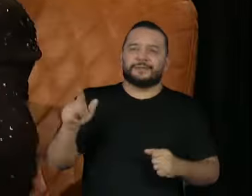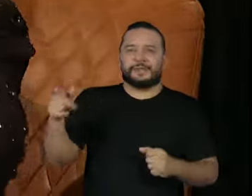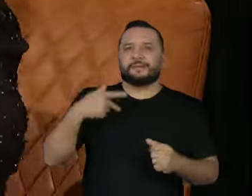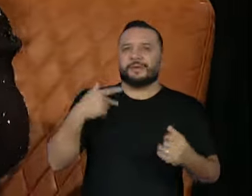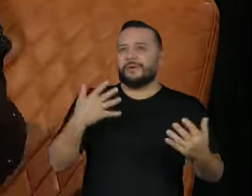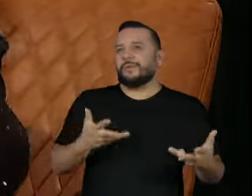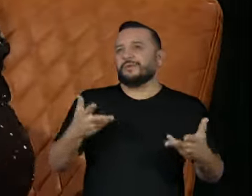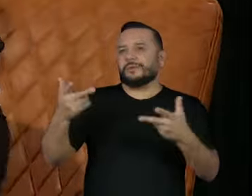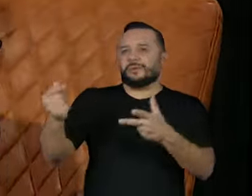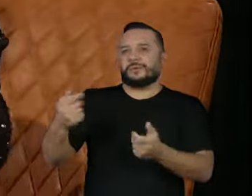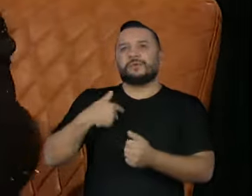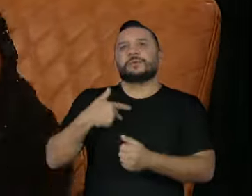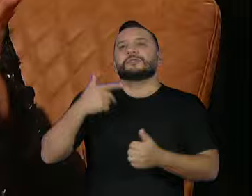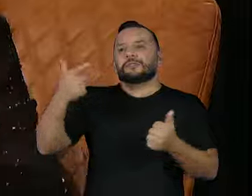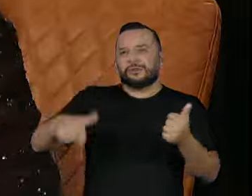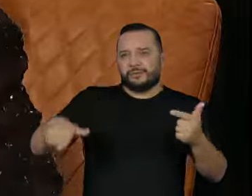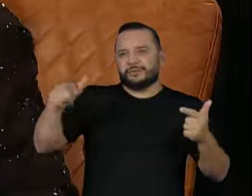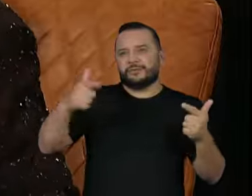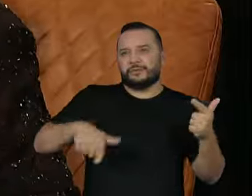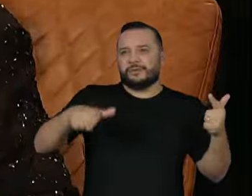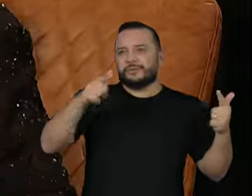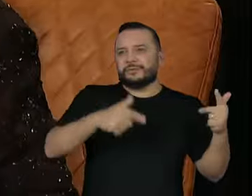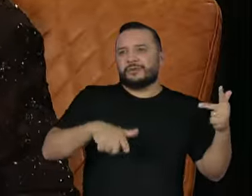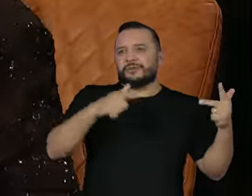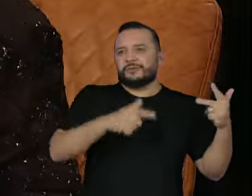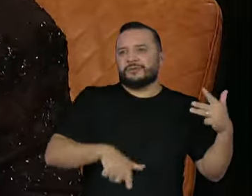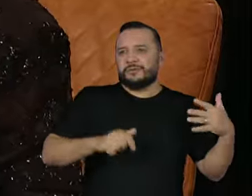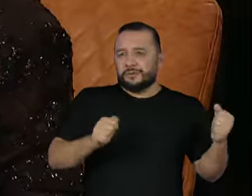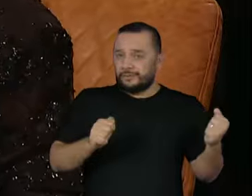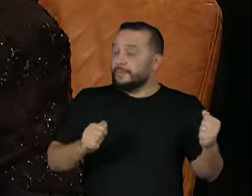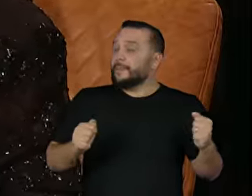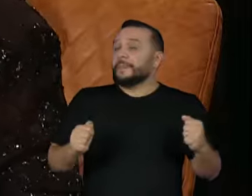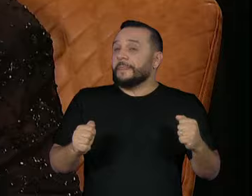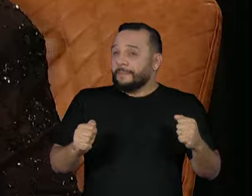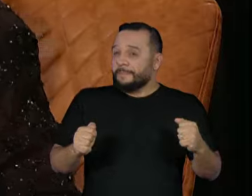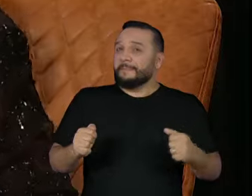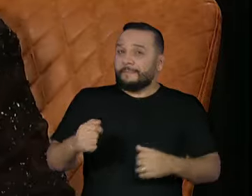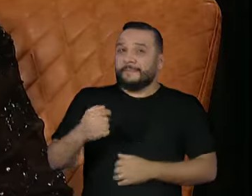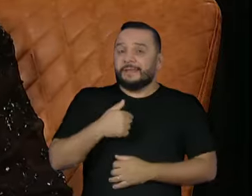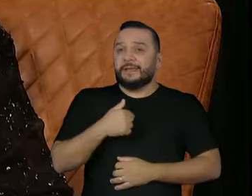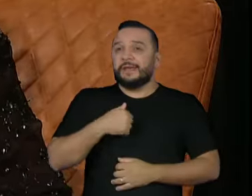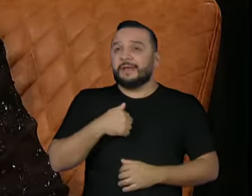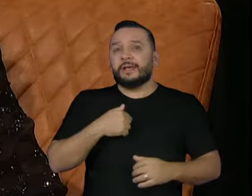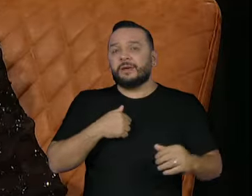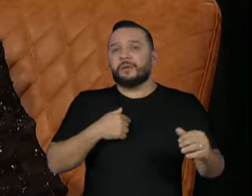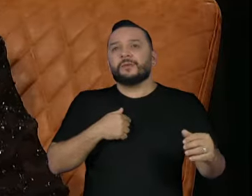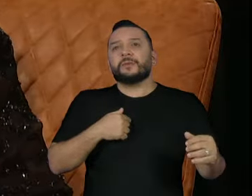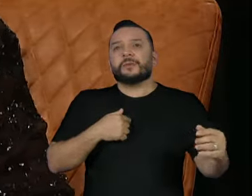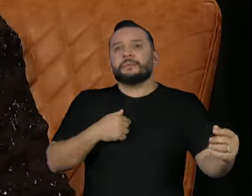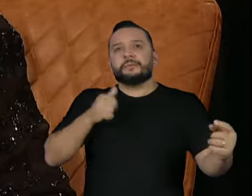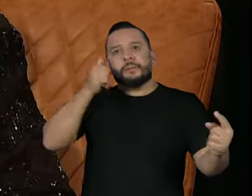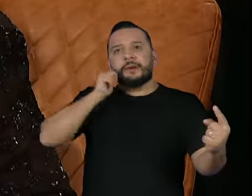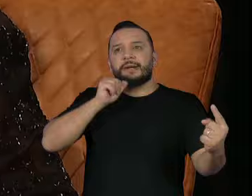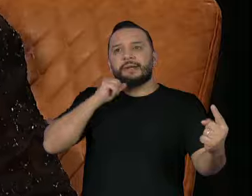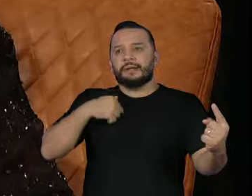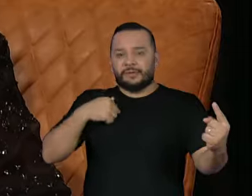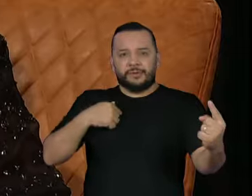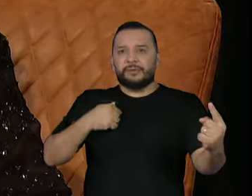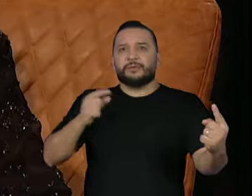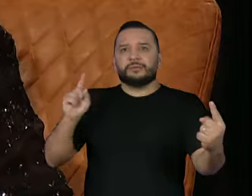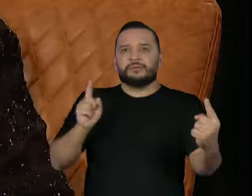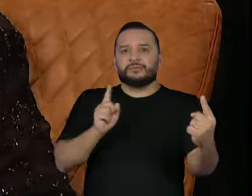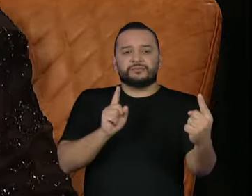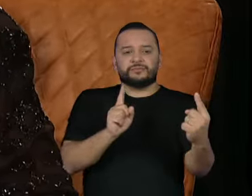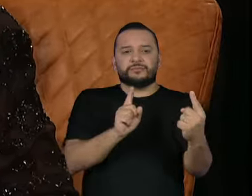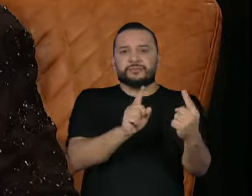para fazer outros programas, né? Conclusão, quando eu chego perto dela, ela não teve nenhum pudor de me bater